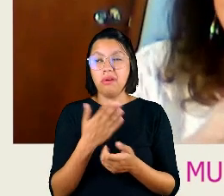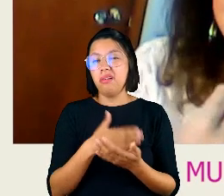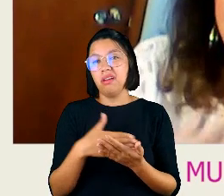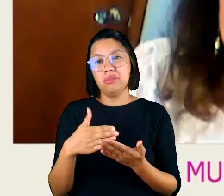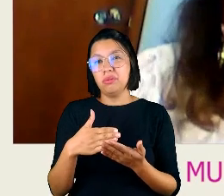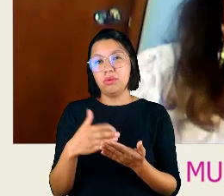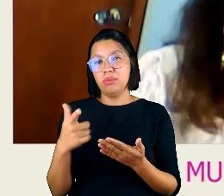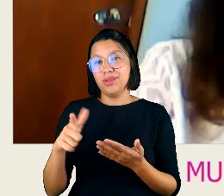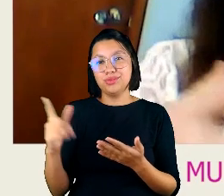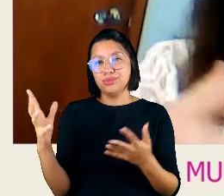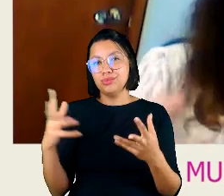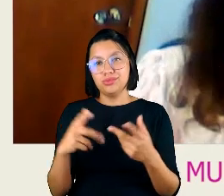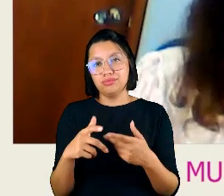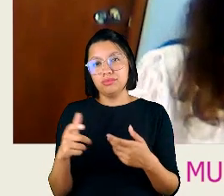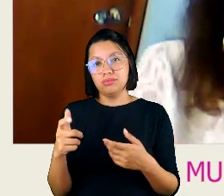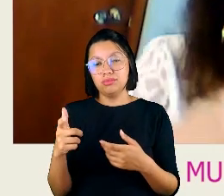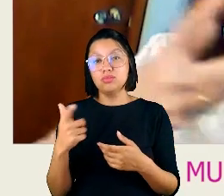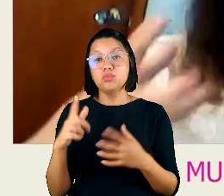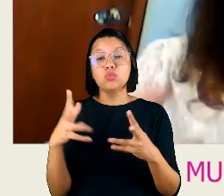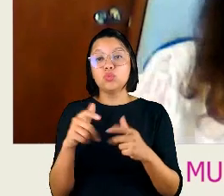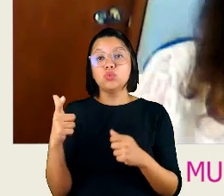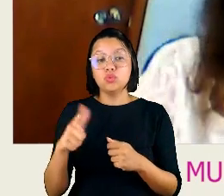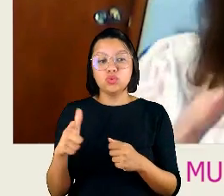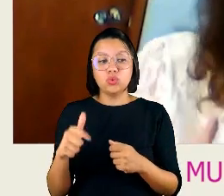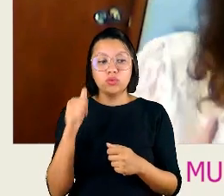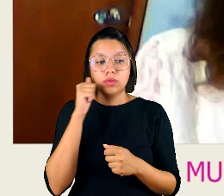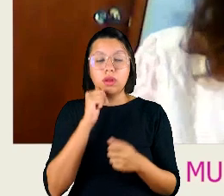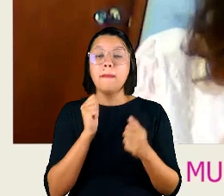as mulheres, elas podem começar o